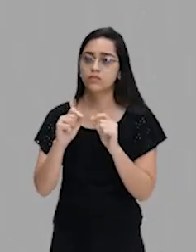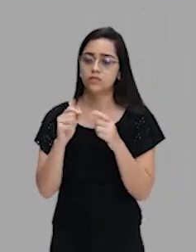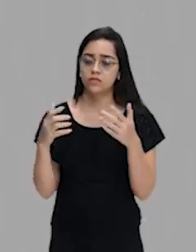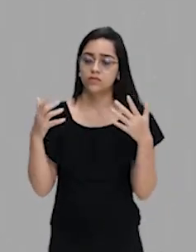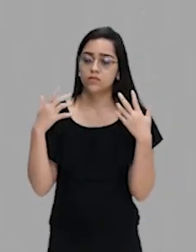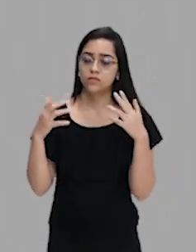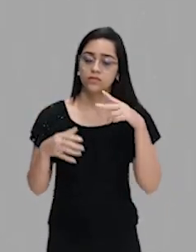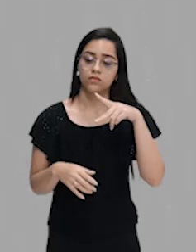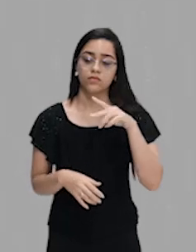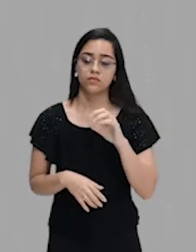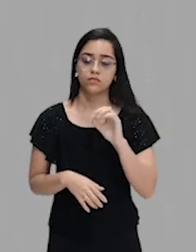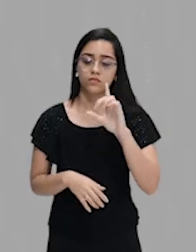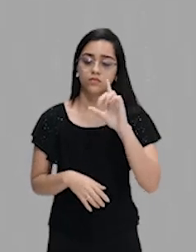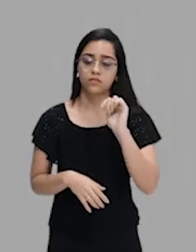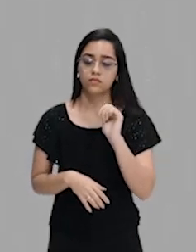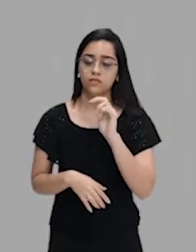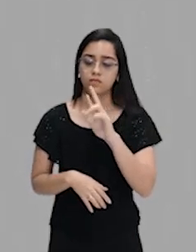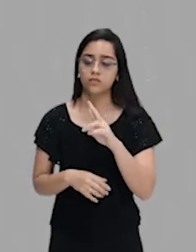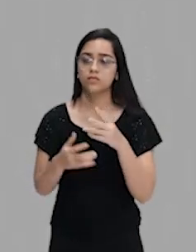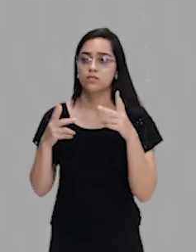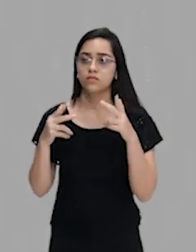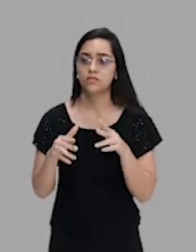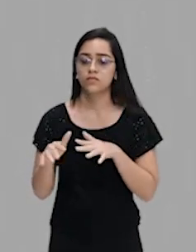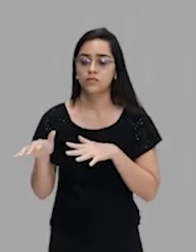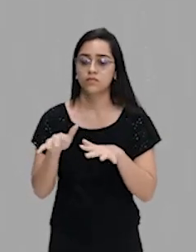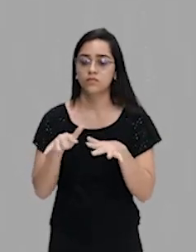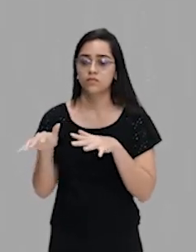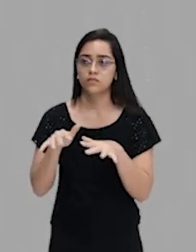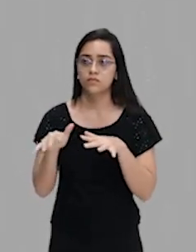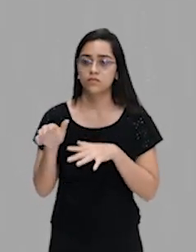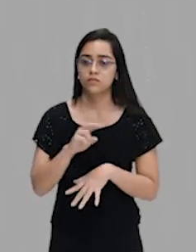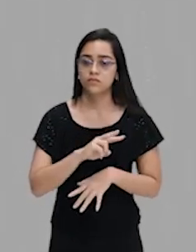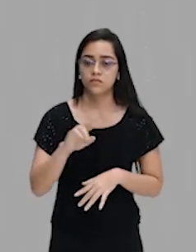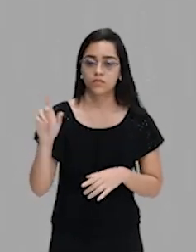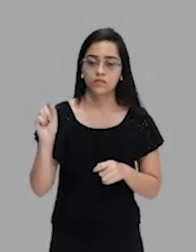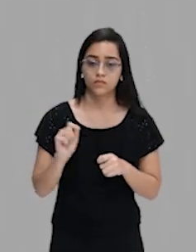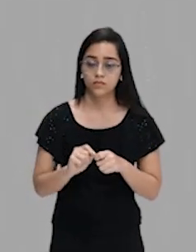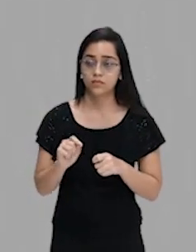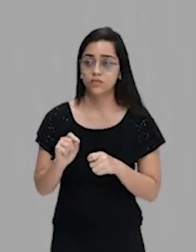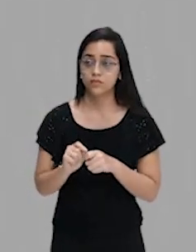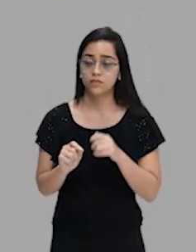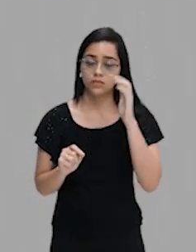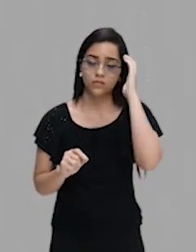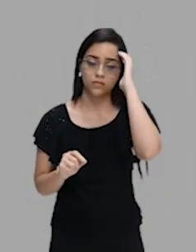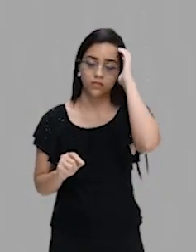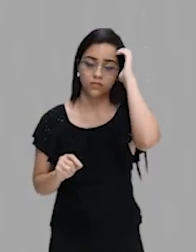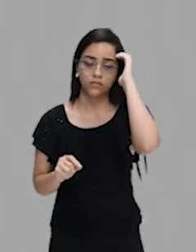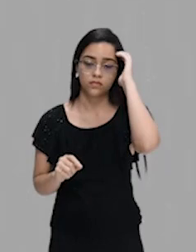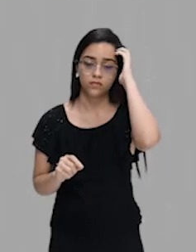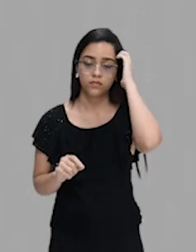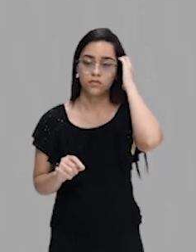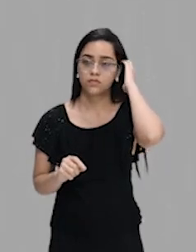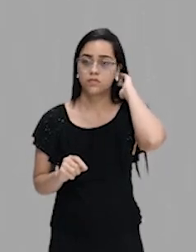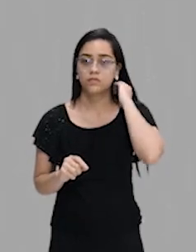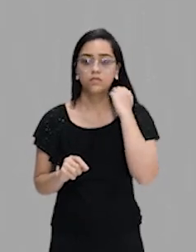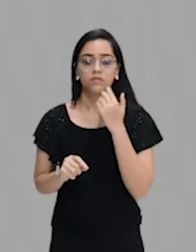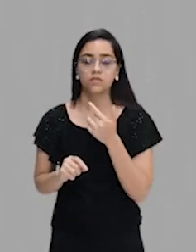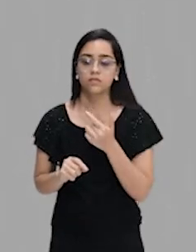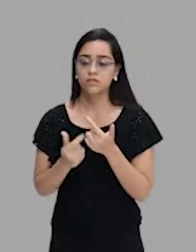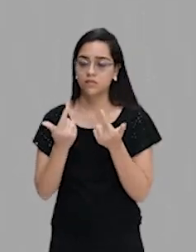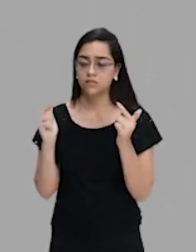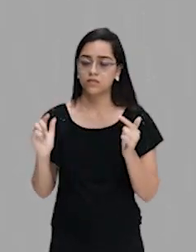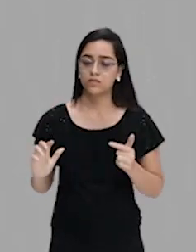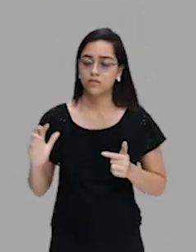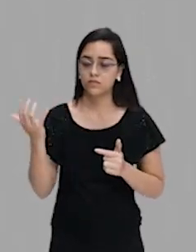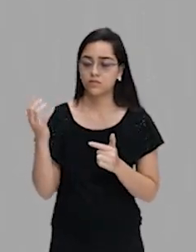é justamente esse movimento que esse Sol ele vai ficar fazendo ali circular. Então, nós não temos ali, como nos outros